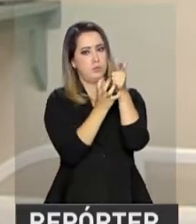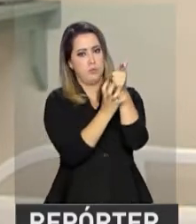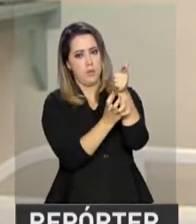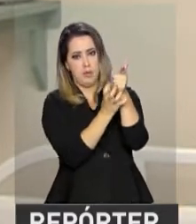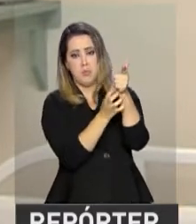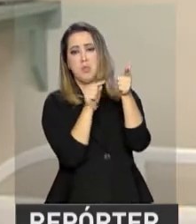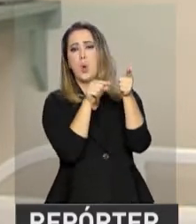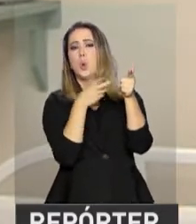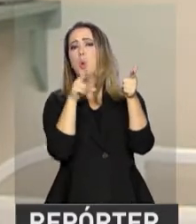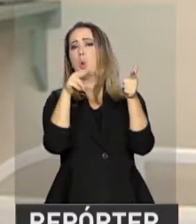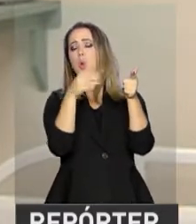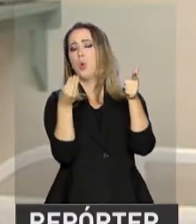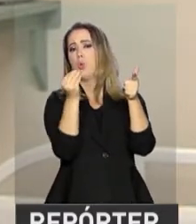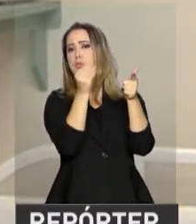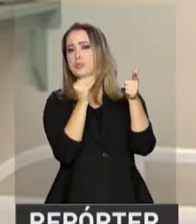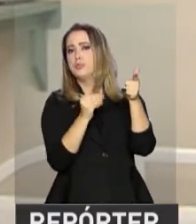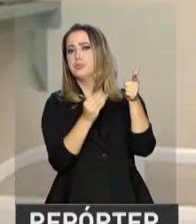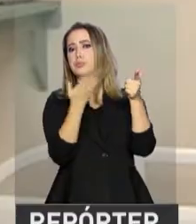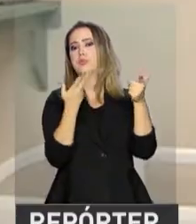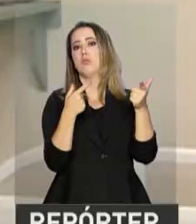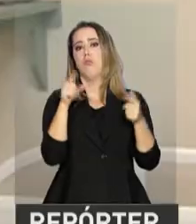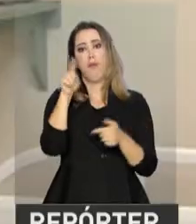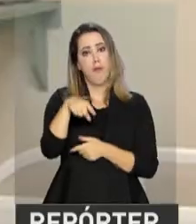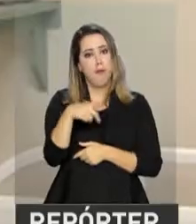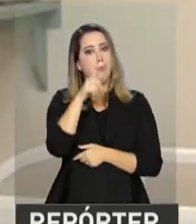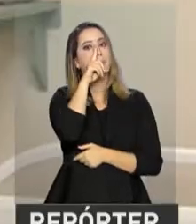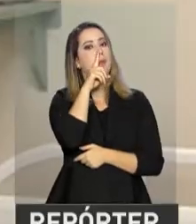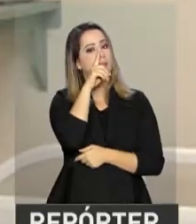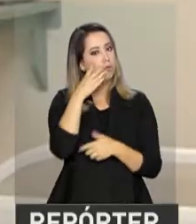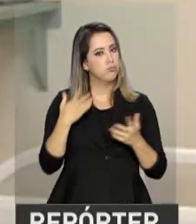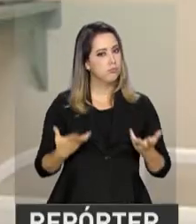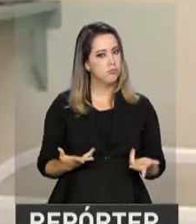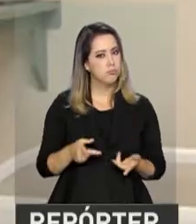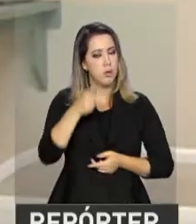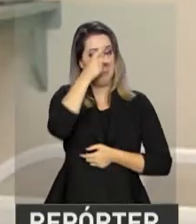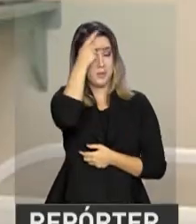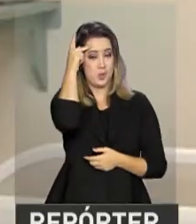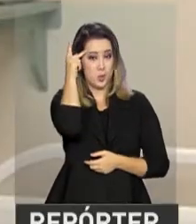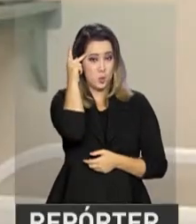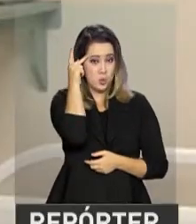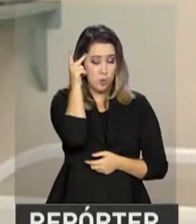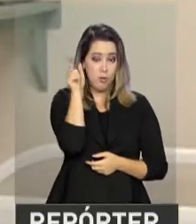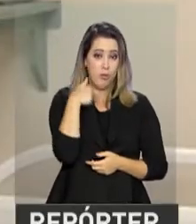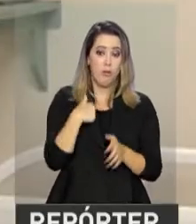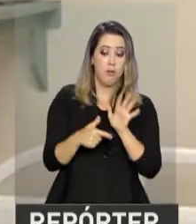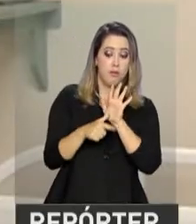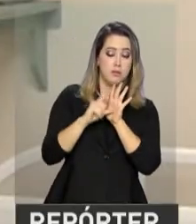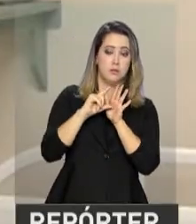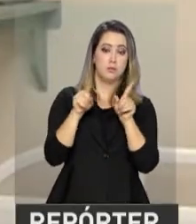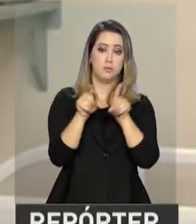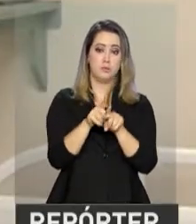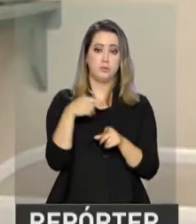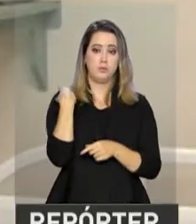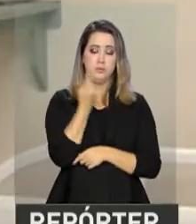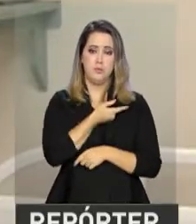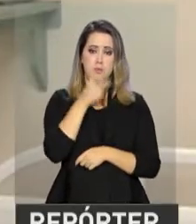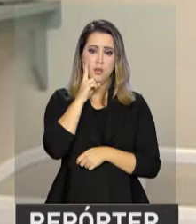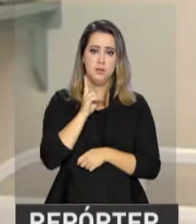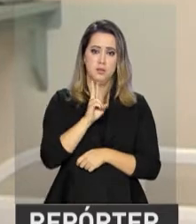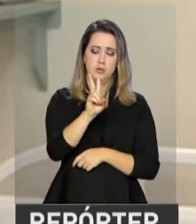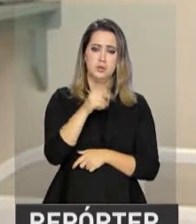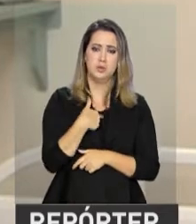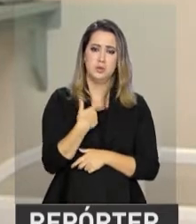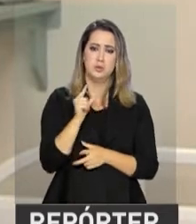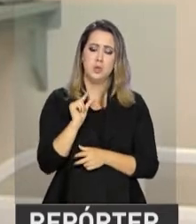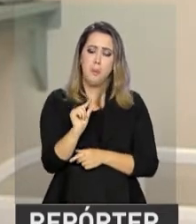de diagnóstico a partir dos 50 anos. Isso é grave. Doentes diagnosticados precocemente, e a gente diz precoce, quando tem um